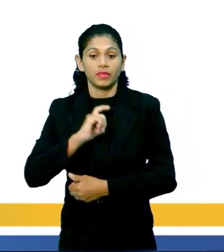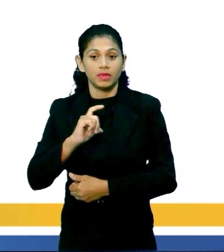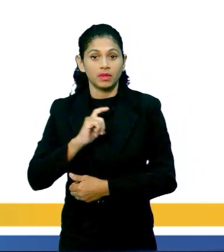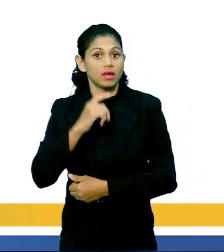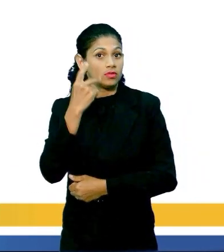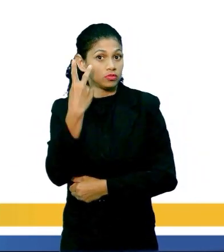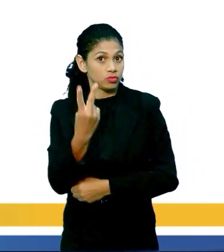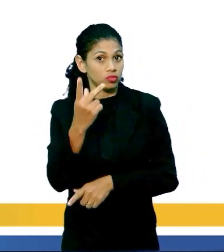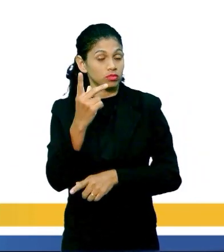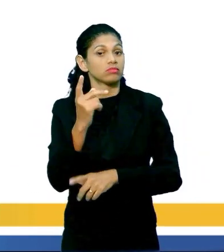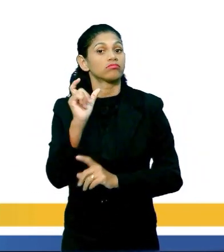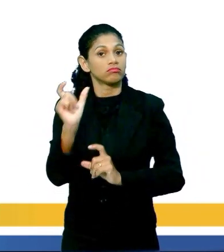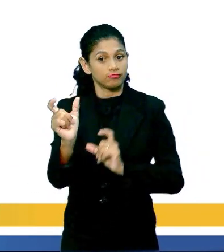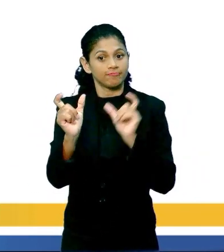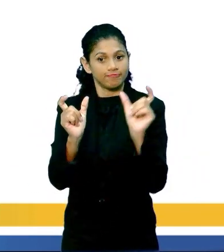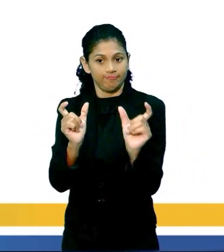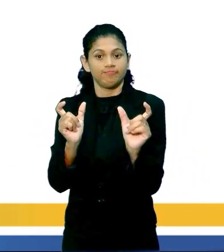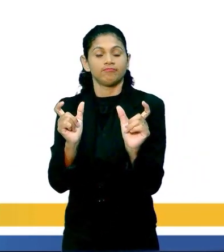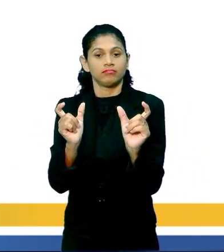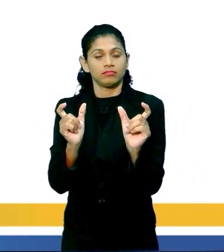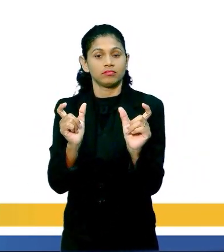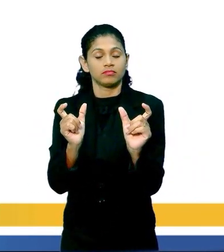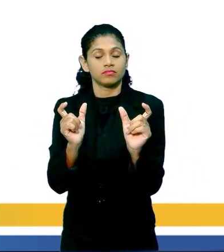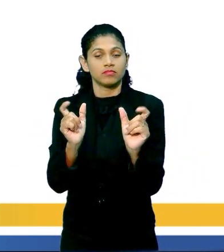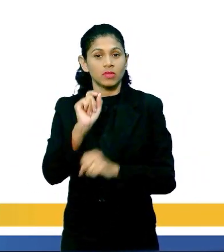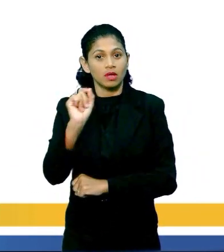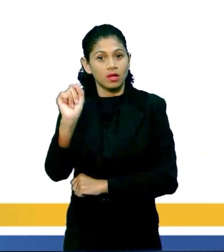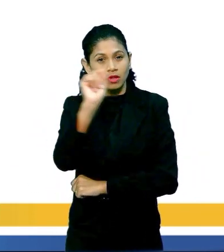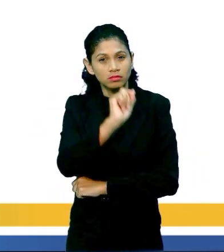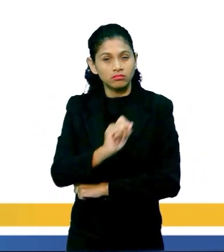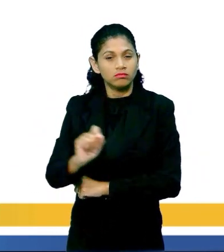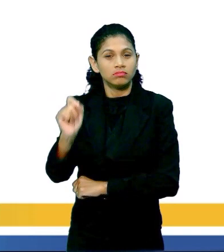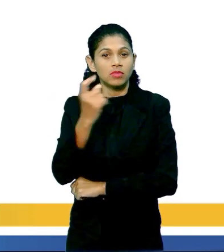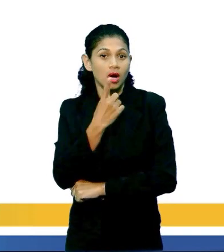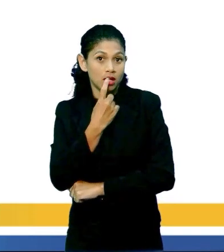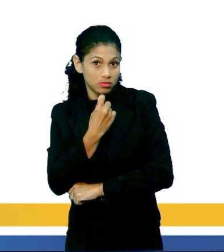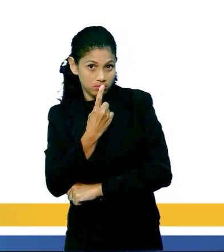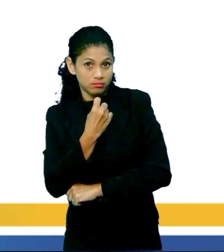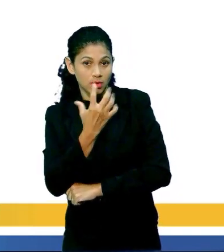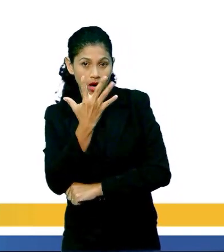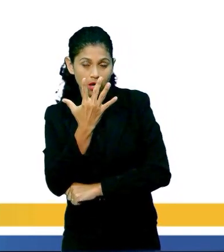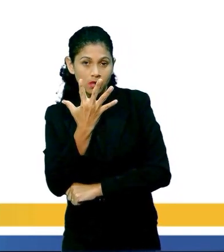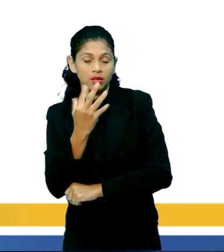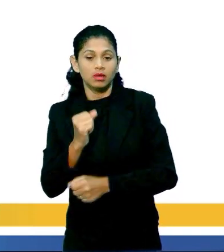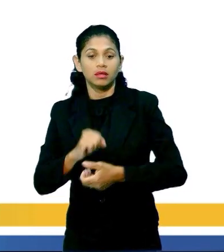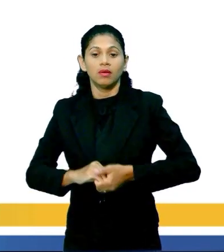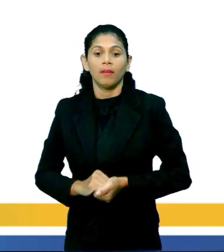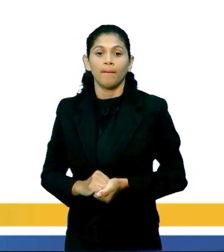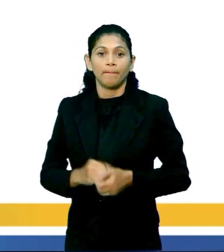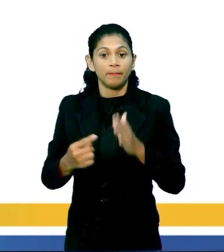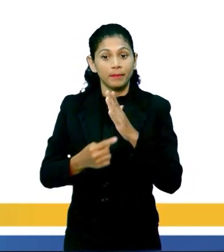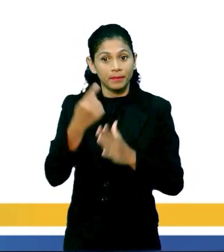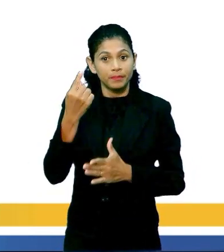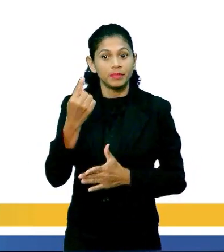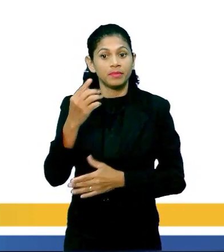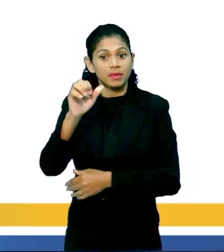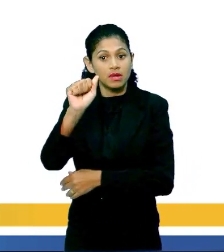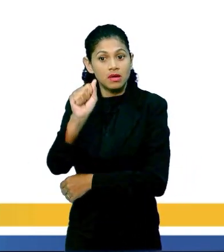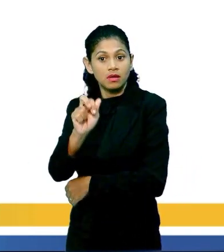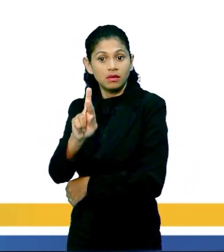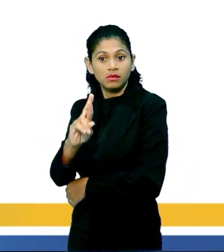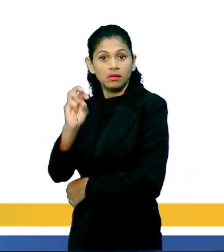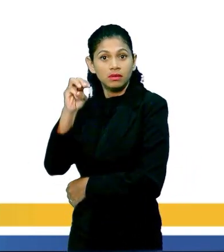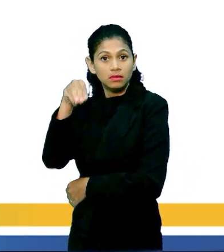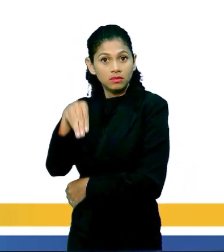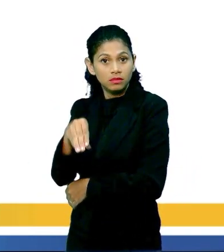duas palavras que estão circuladas aí em cor vermelha para vocês observarem. A primeira é arms, ali no